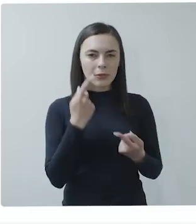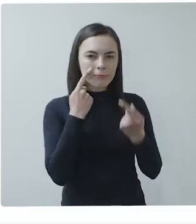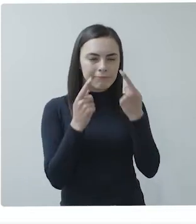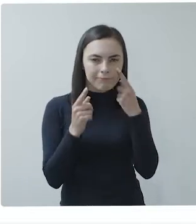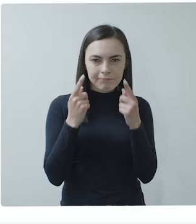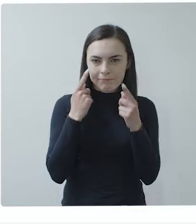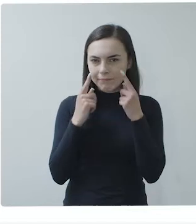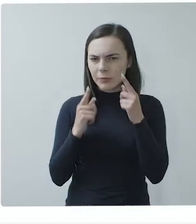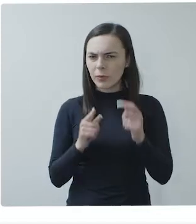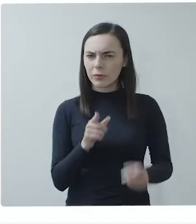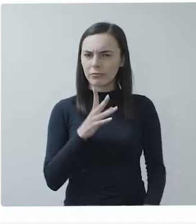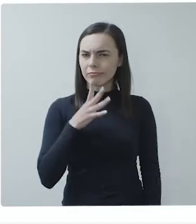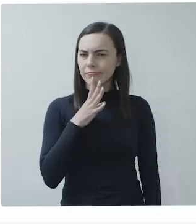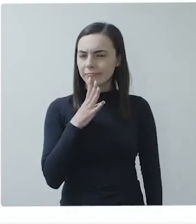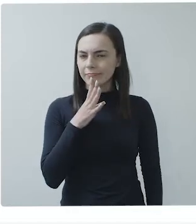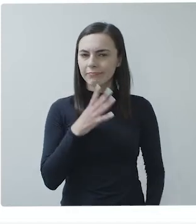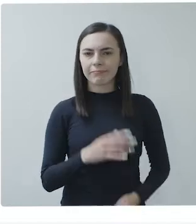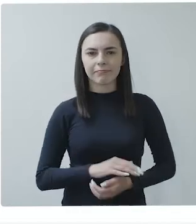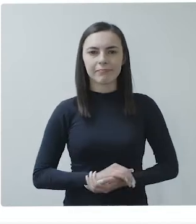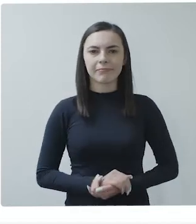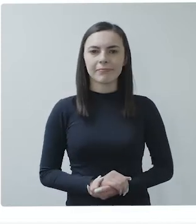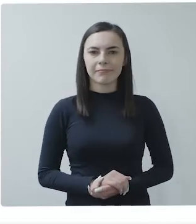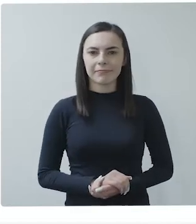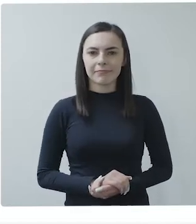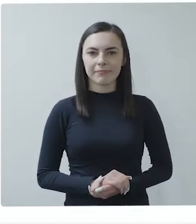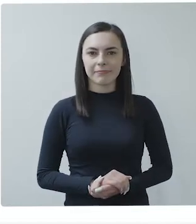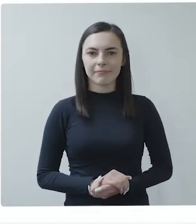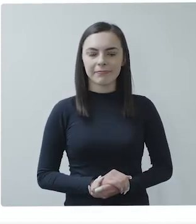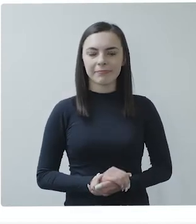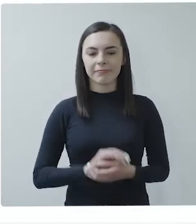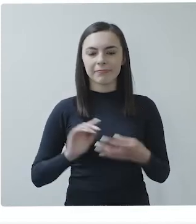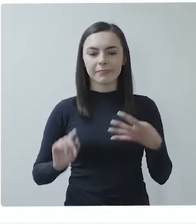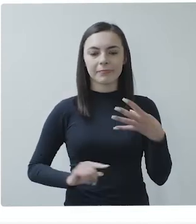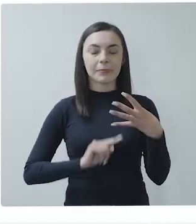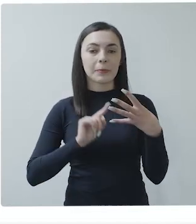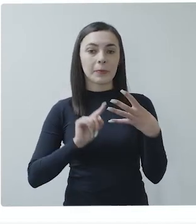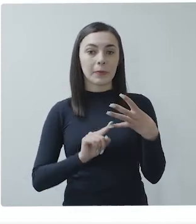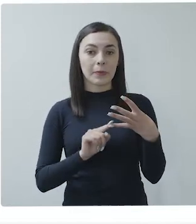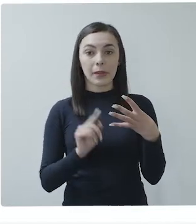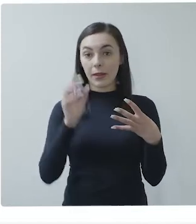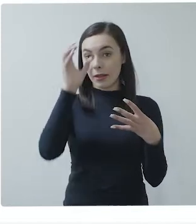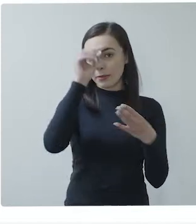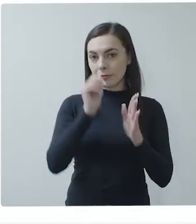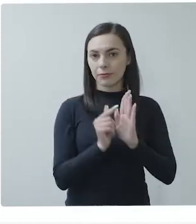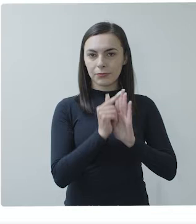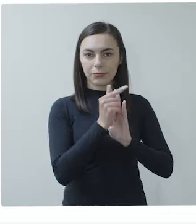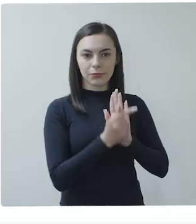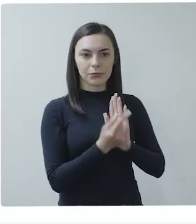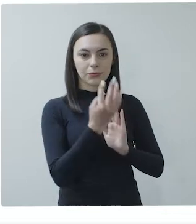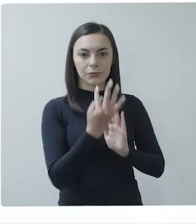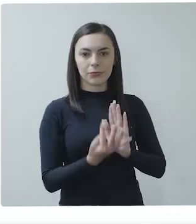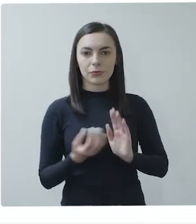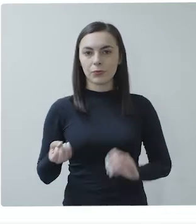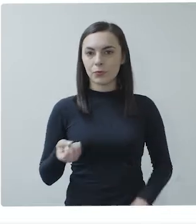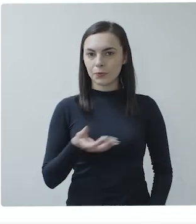charadinha. Vocês conhecem? Vamos aprender sobre um novo gênero textual. Qual